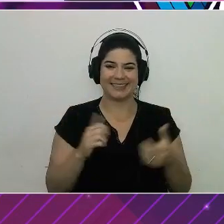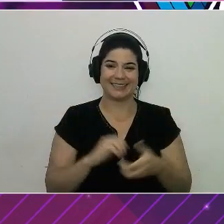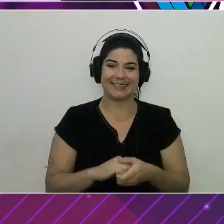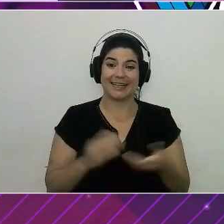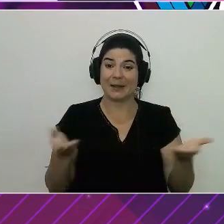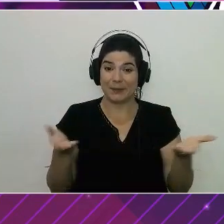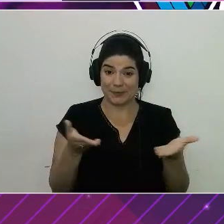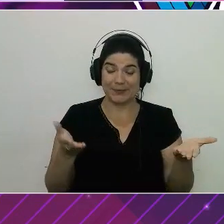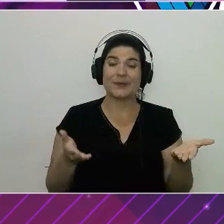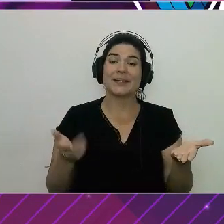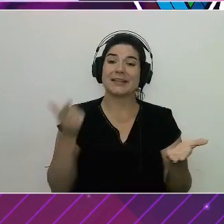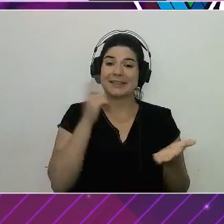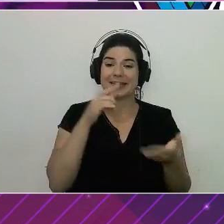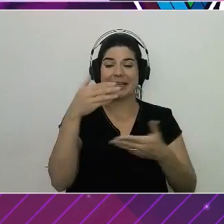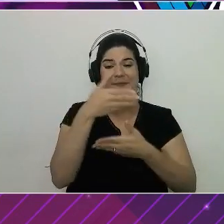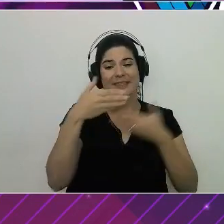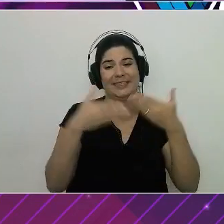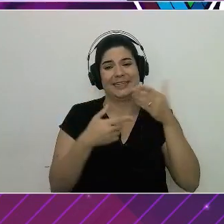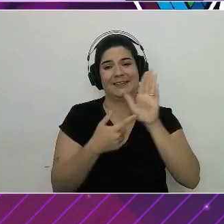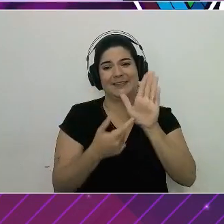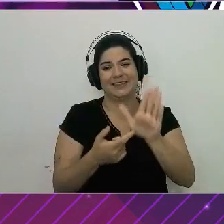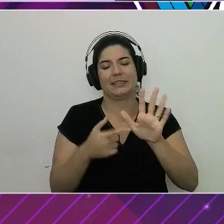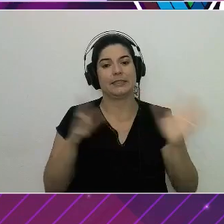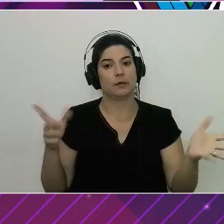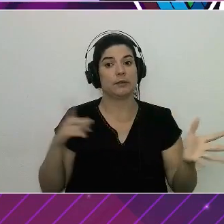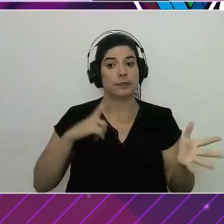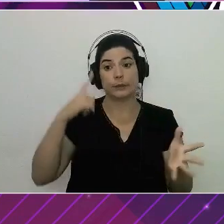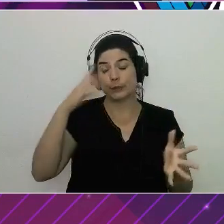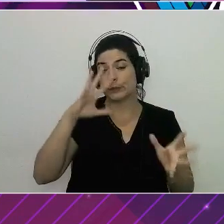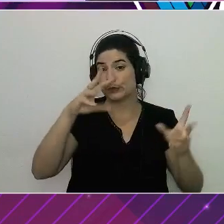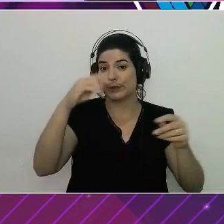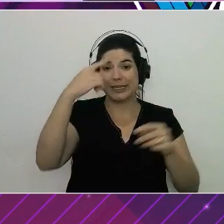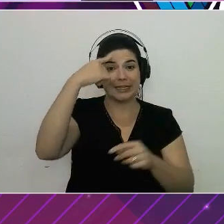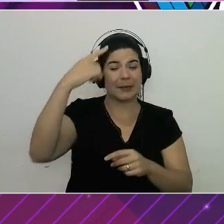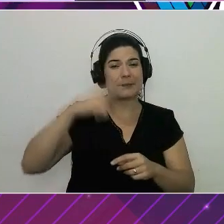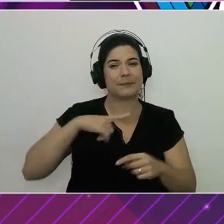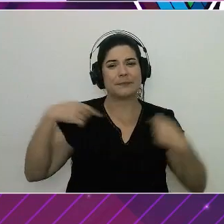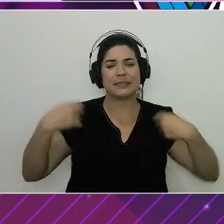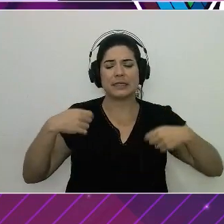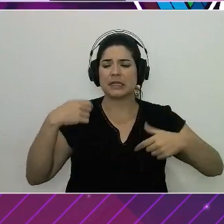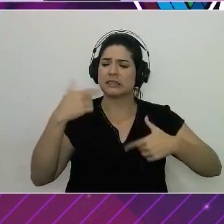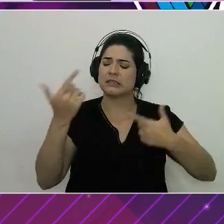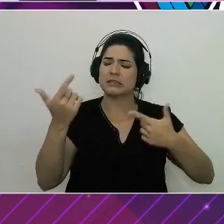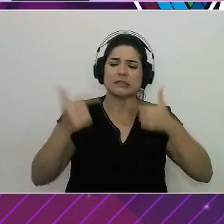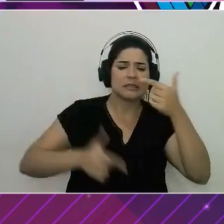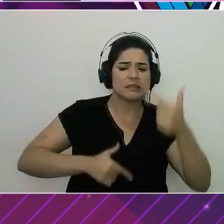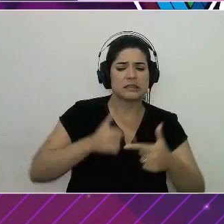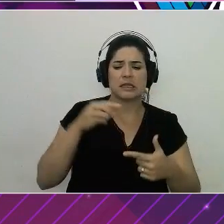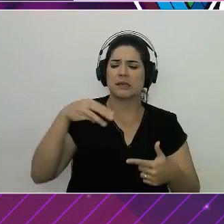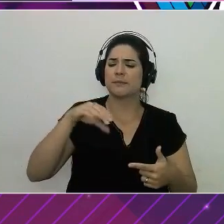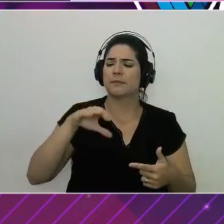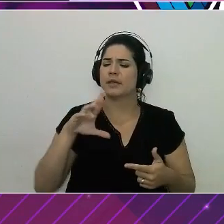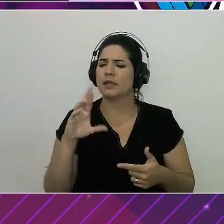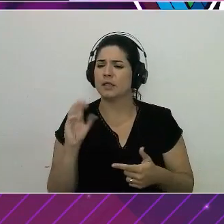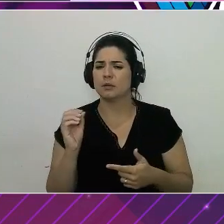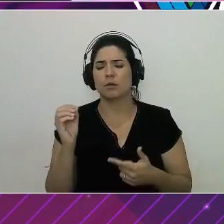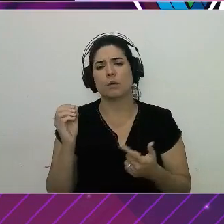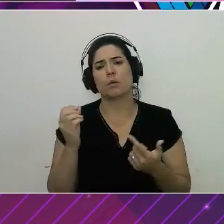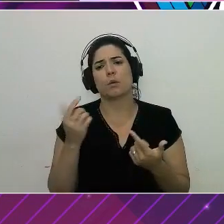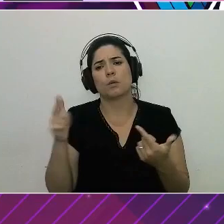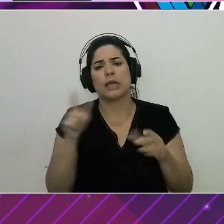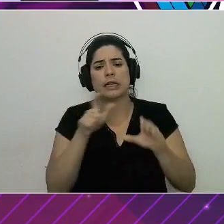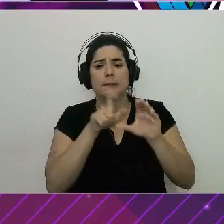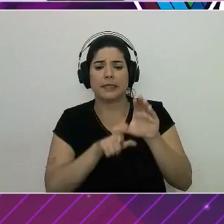a apresentação. Então, temos toda essa ideia de, quando a gente tem que lidar com microserviços, quando a gente tem que lidar com dependências externas, é